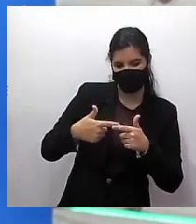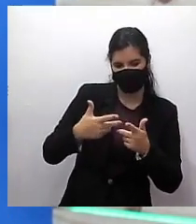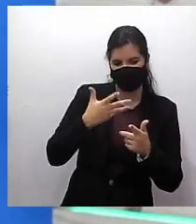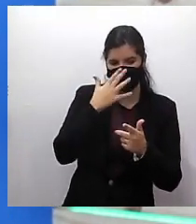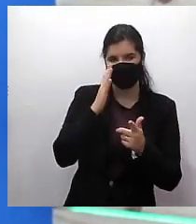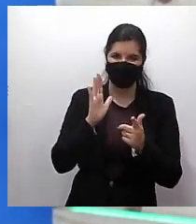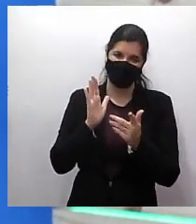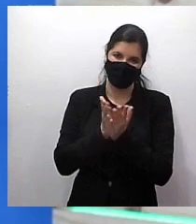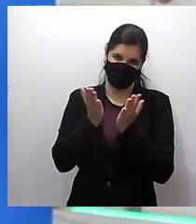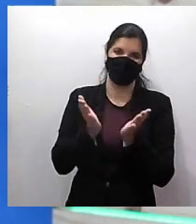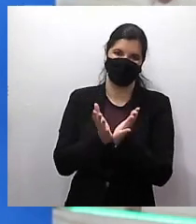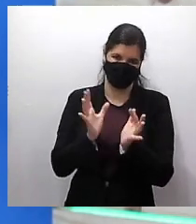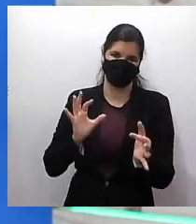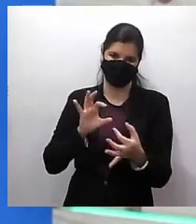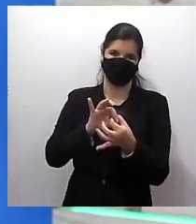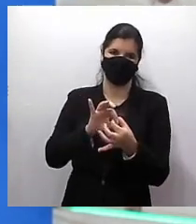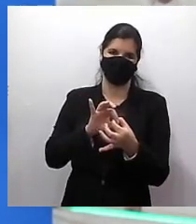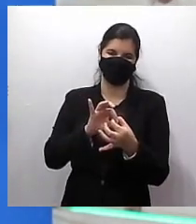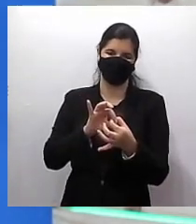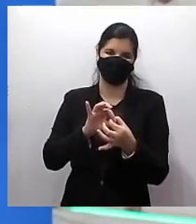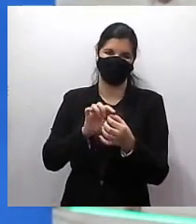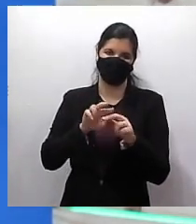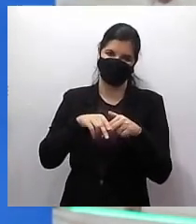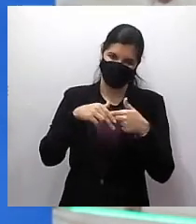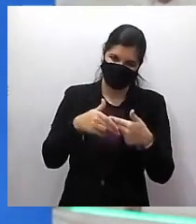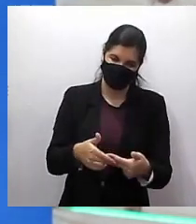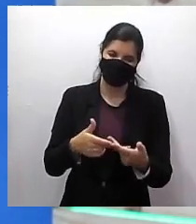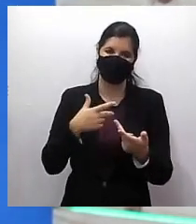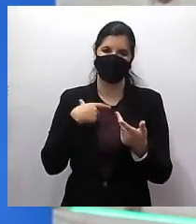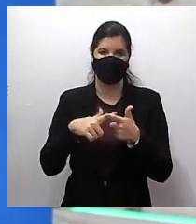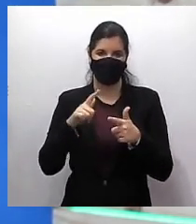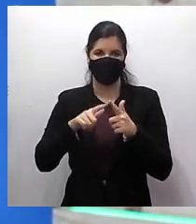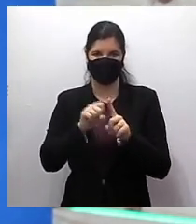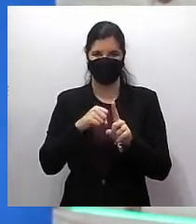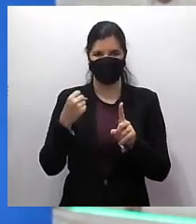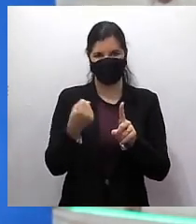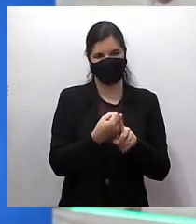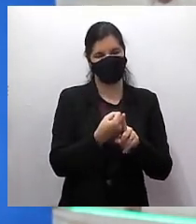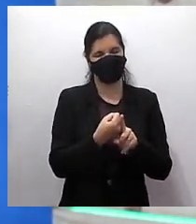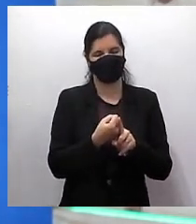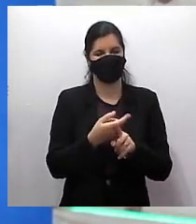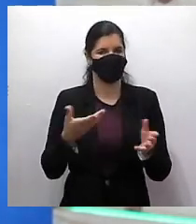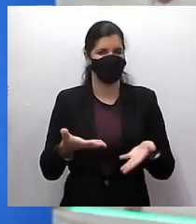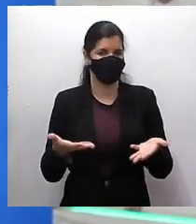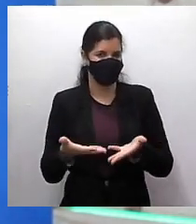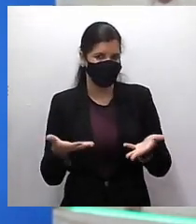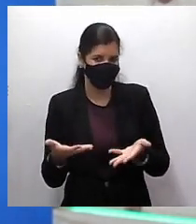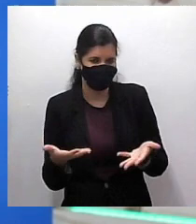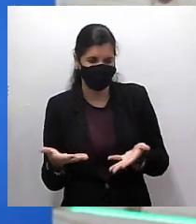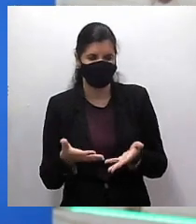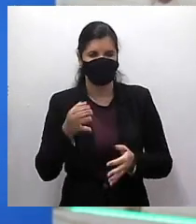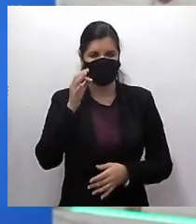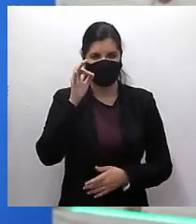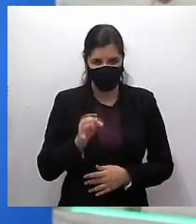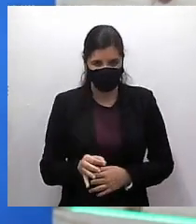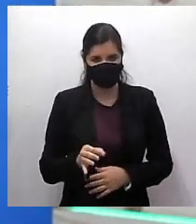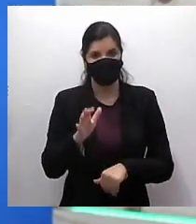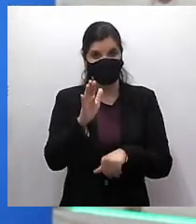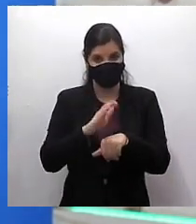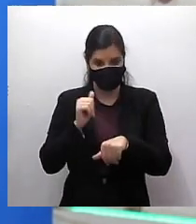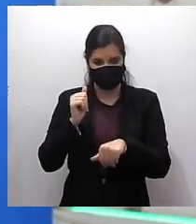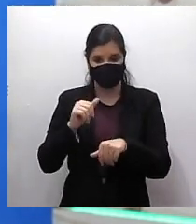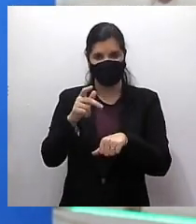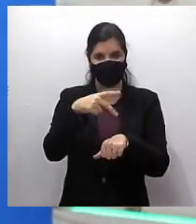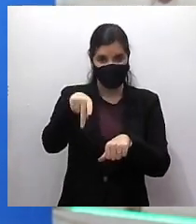países periféricos com ele, sobretudo as questões sociais. Mas hoje, a classificação mais correta é chamar países